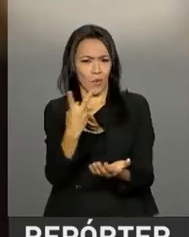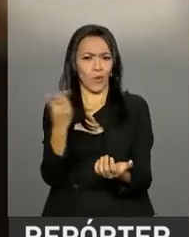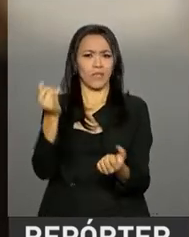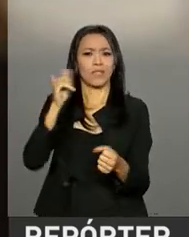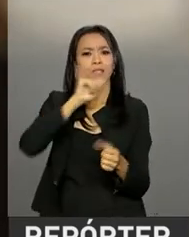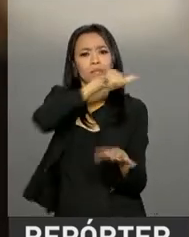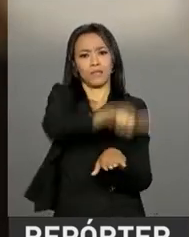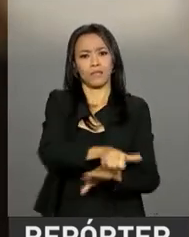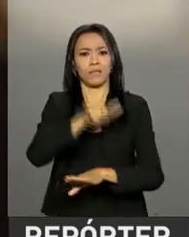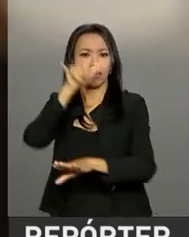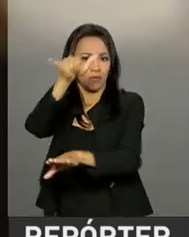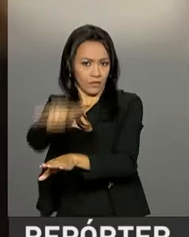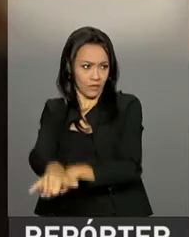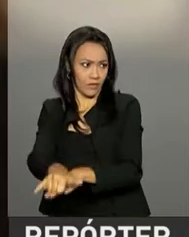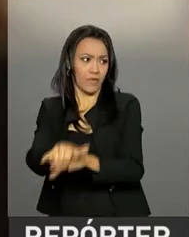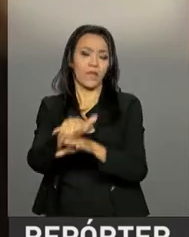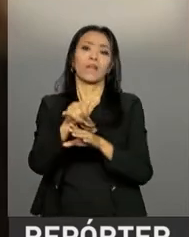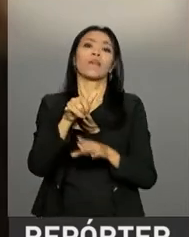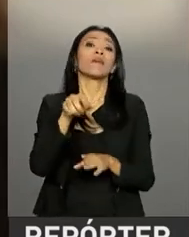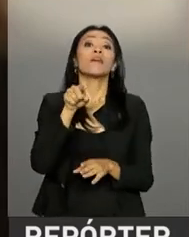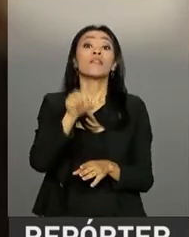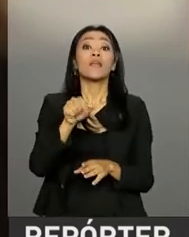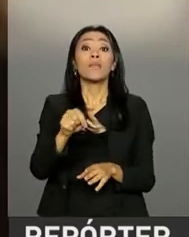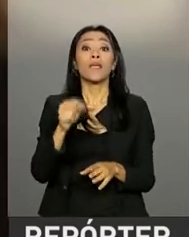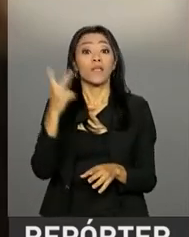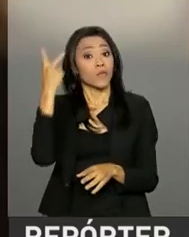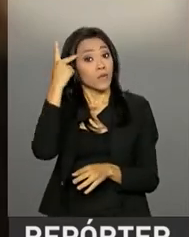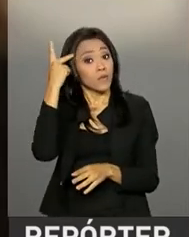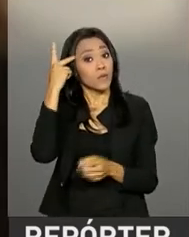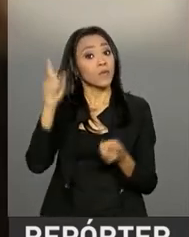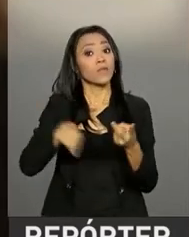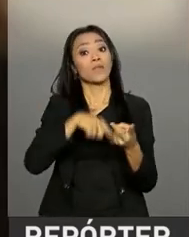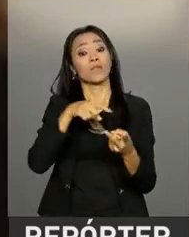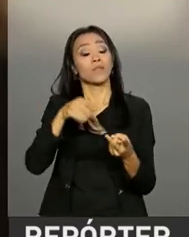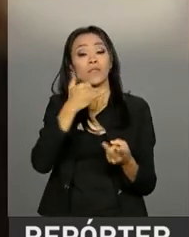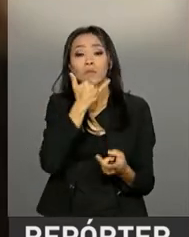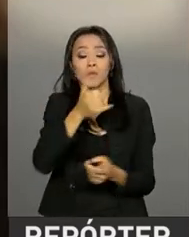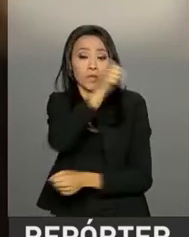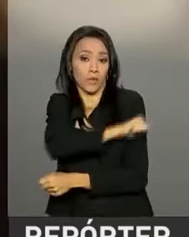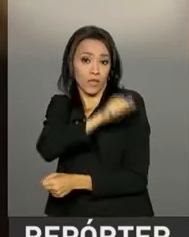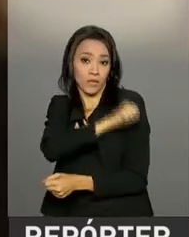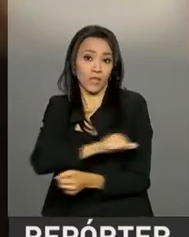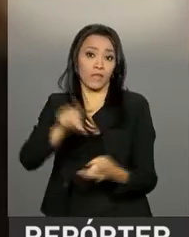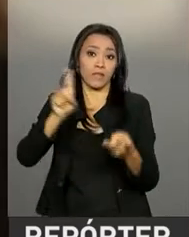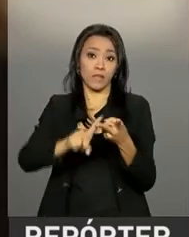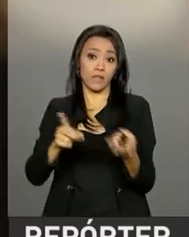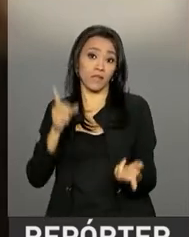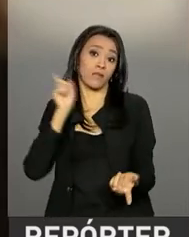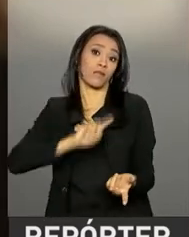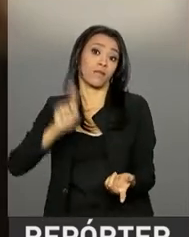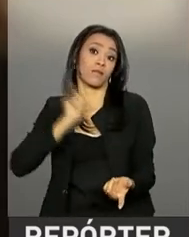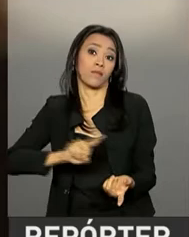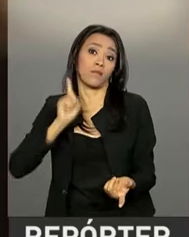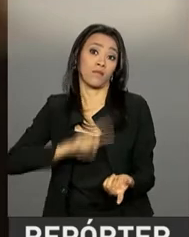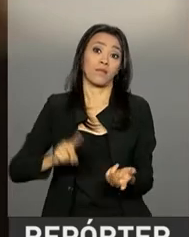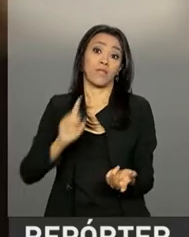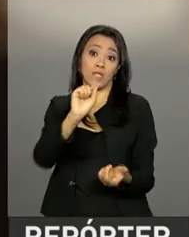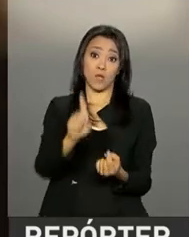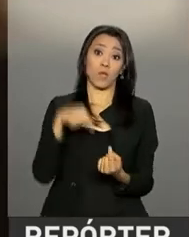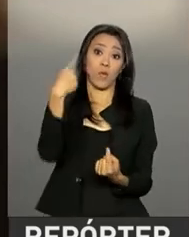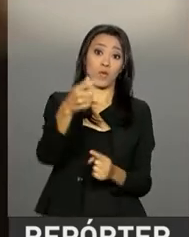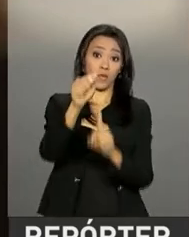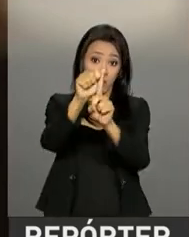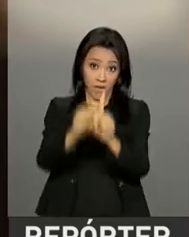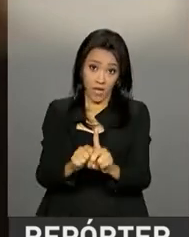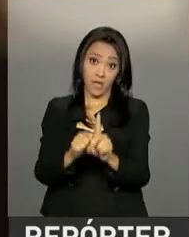estado de São Paulo, do Galeão, no Rio de Janeiro, e de Confins, em Minas Gerais. A ideia é que já no próximo mês, a